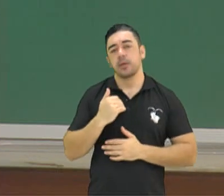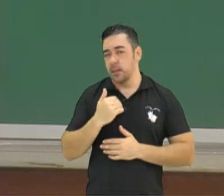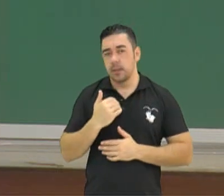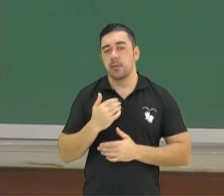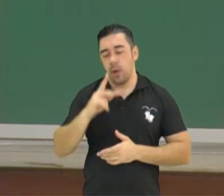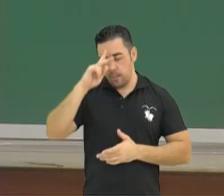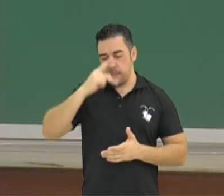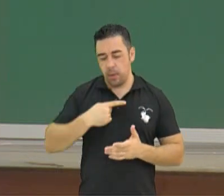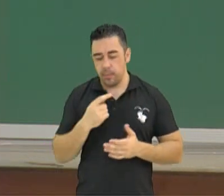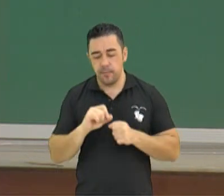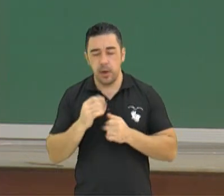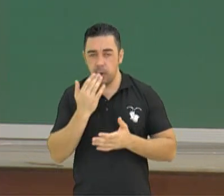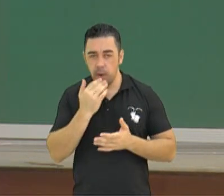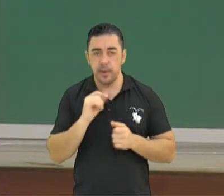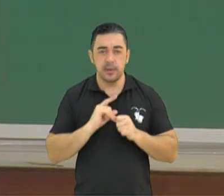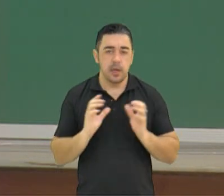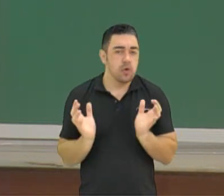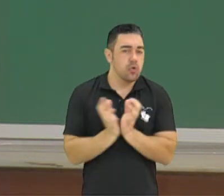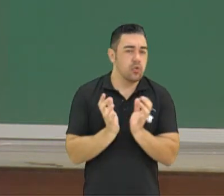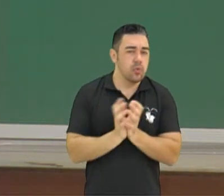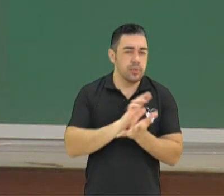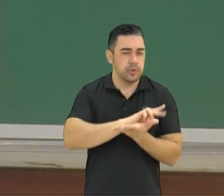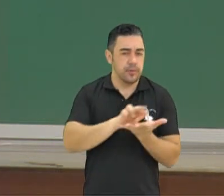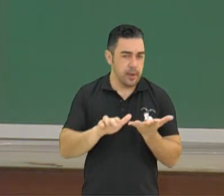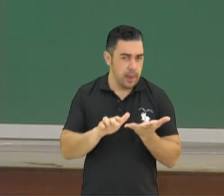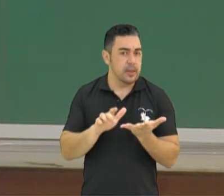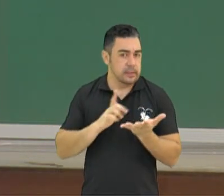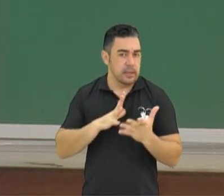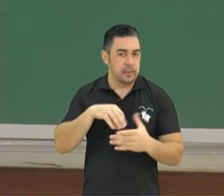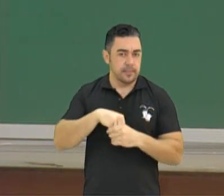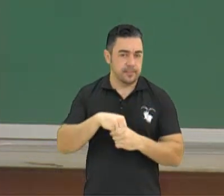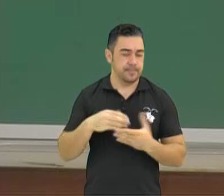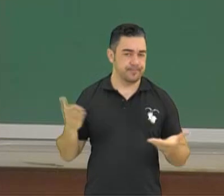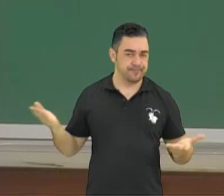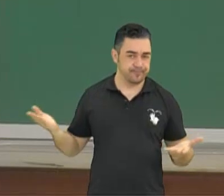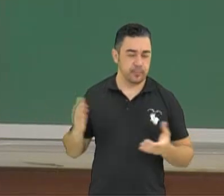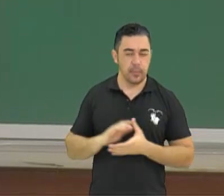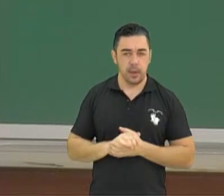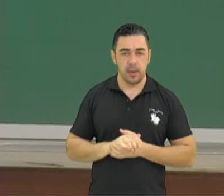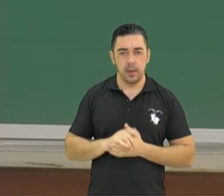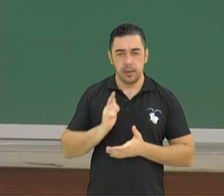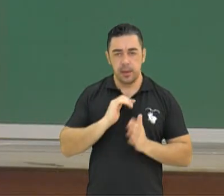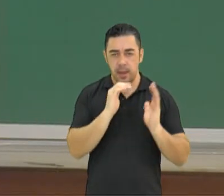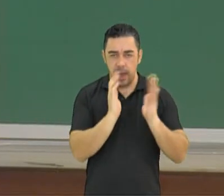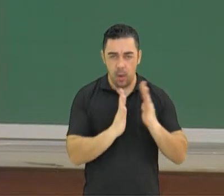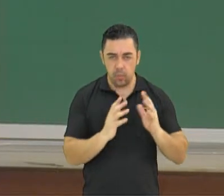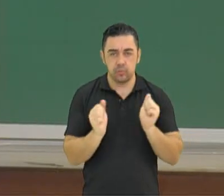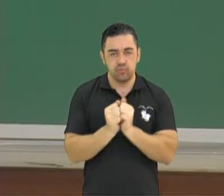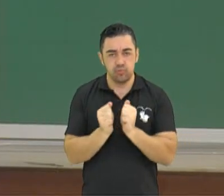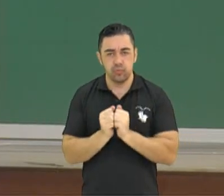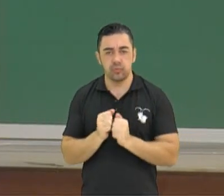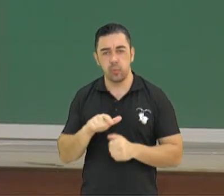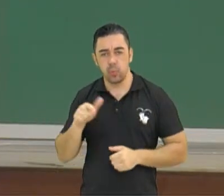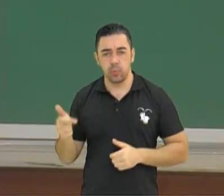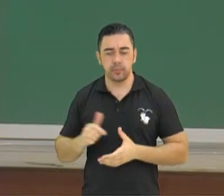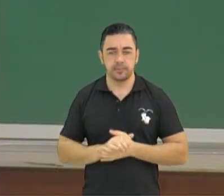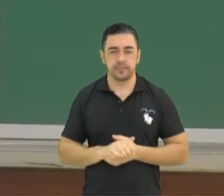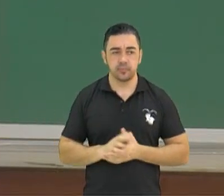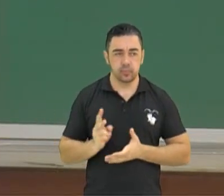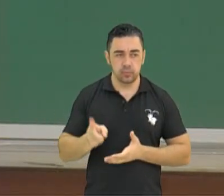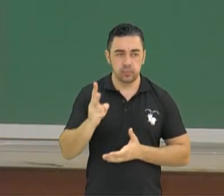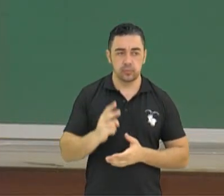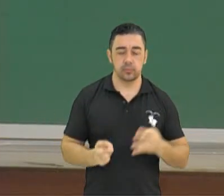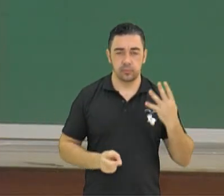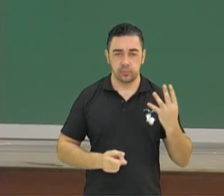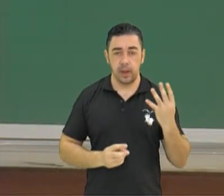agrupa organismos que nem são tão parecidos assim, né? Que são os prototistas, né? As algas e os protozoários. Continuando aqui, ó,